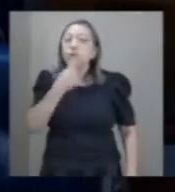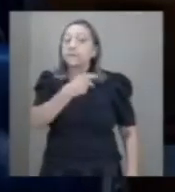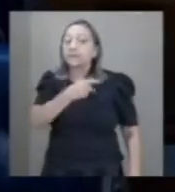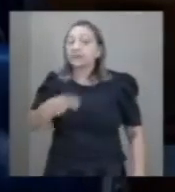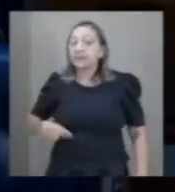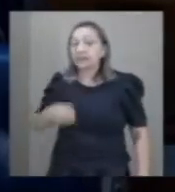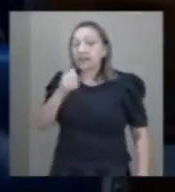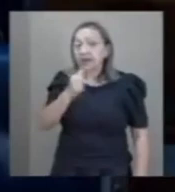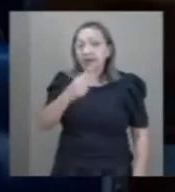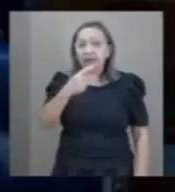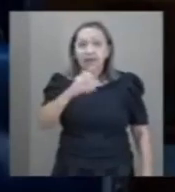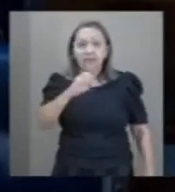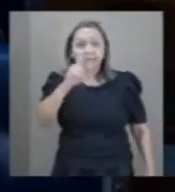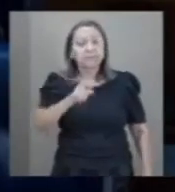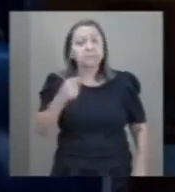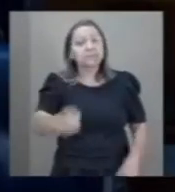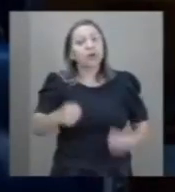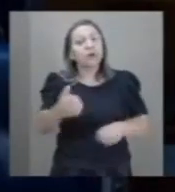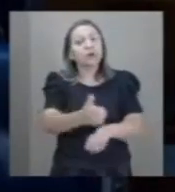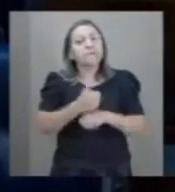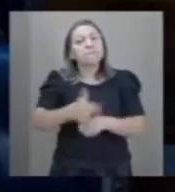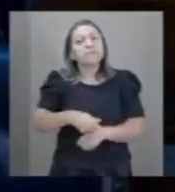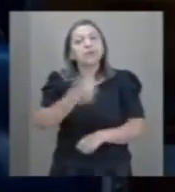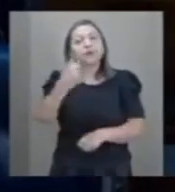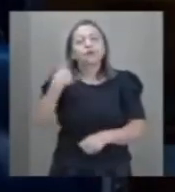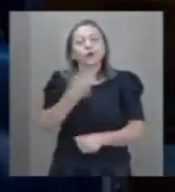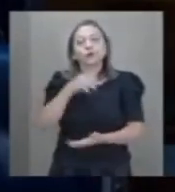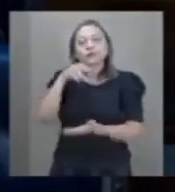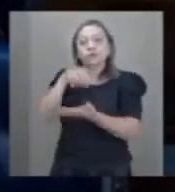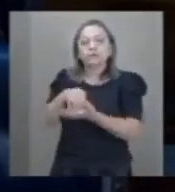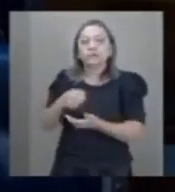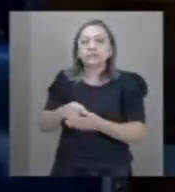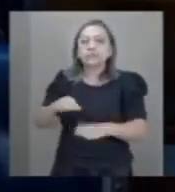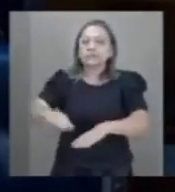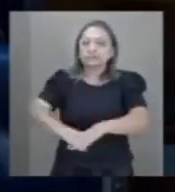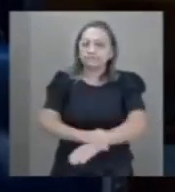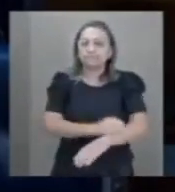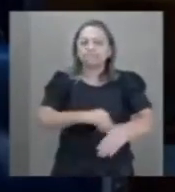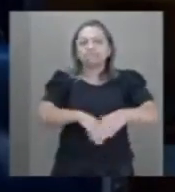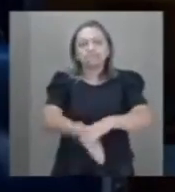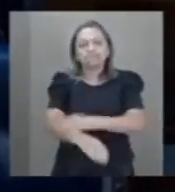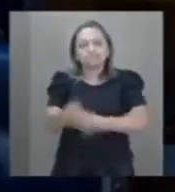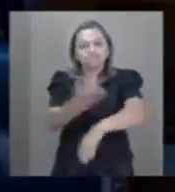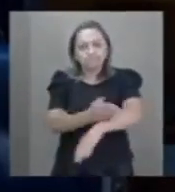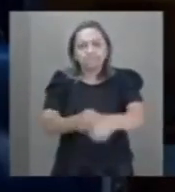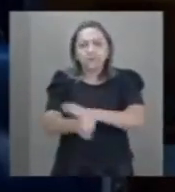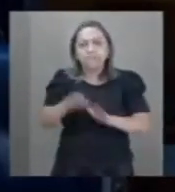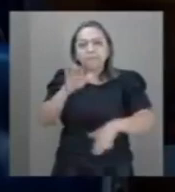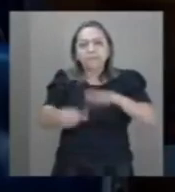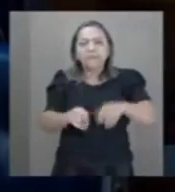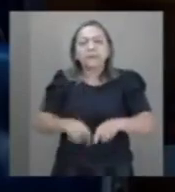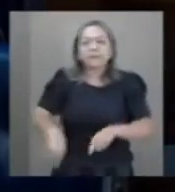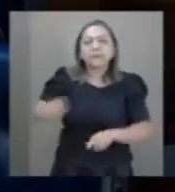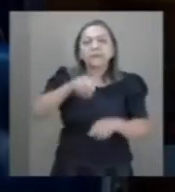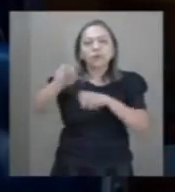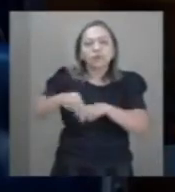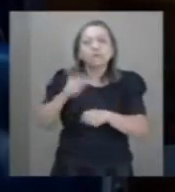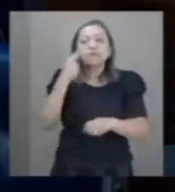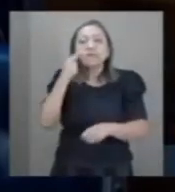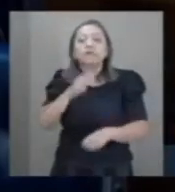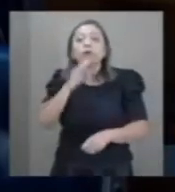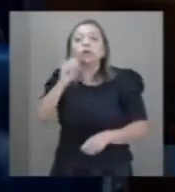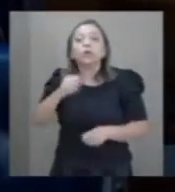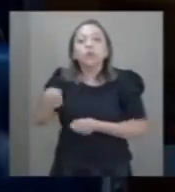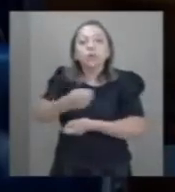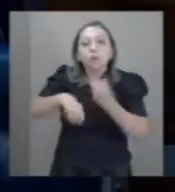precisa conhecer melhor o nosso setor, precisa vestir botina, ir para o interior e conhecer o que o agro faz, esse